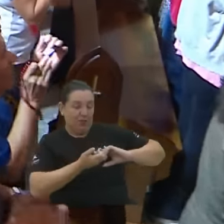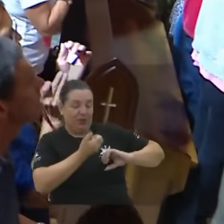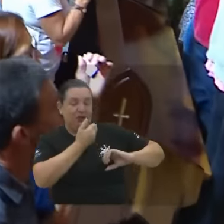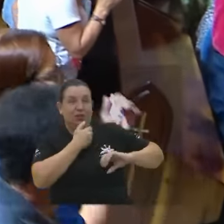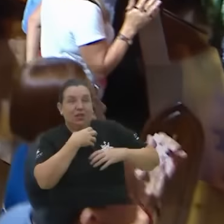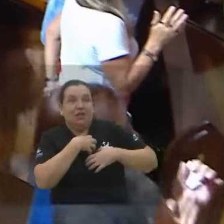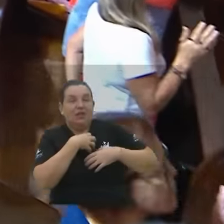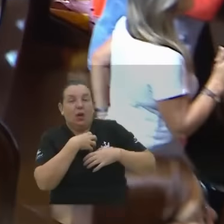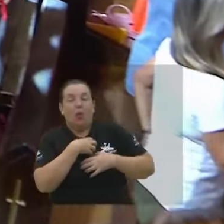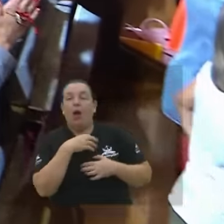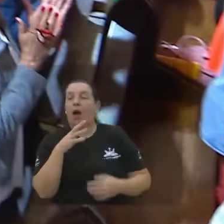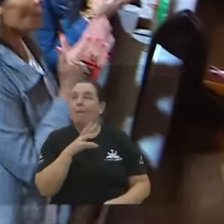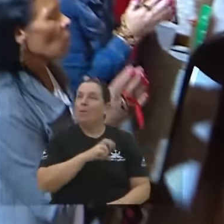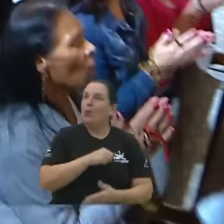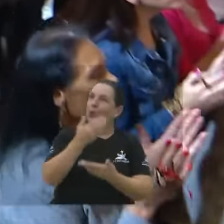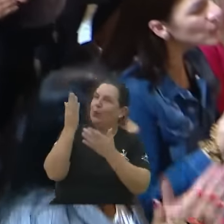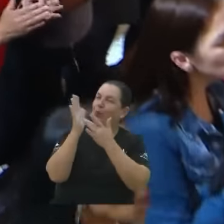Coração me diz, o